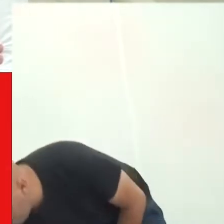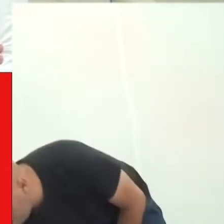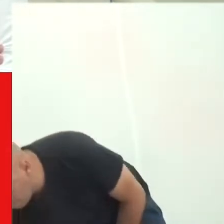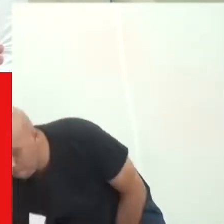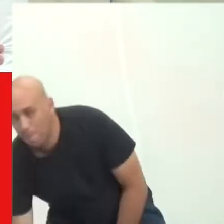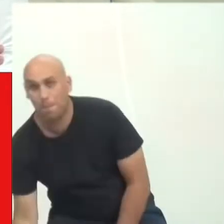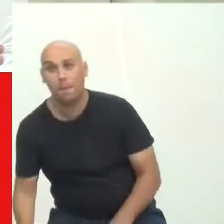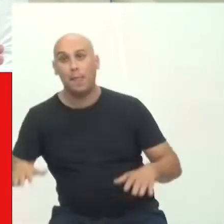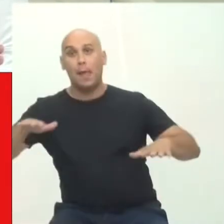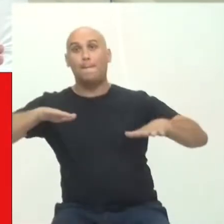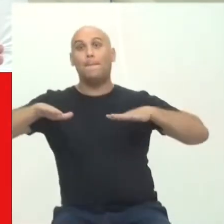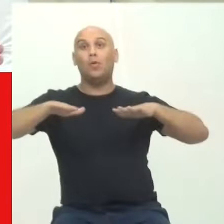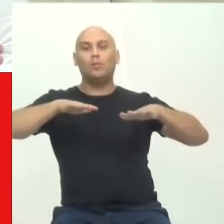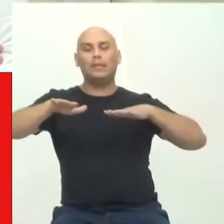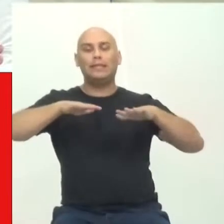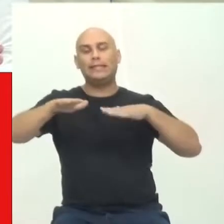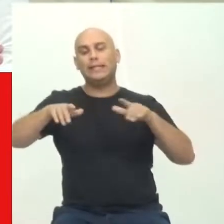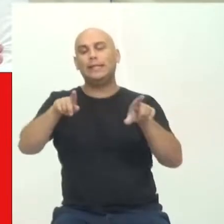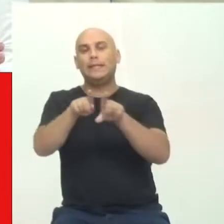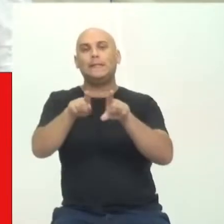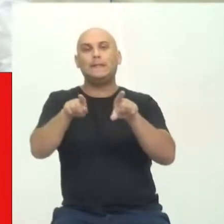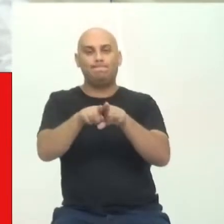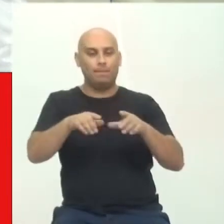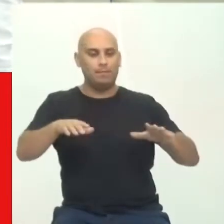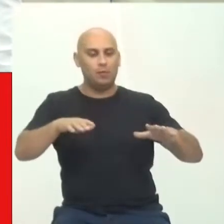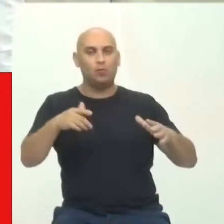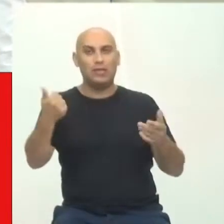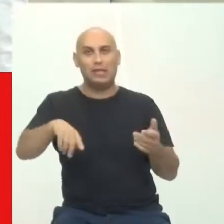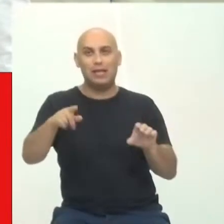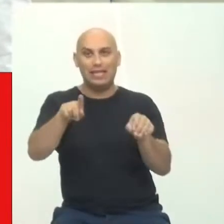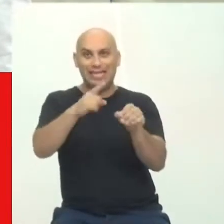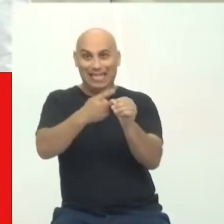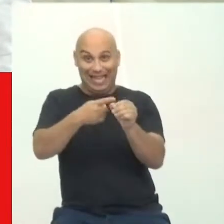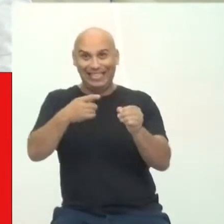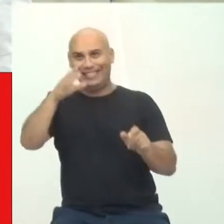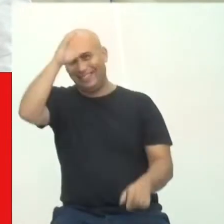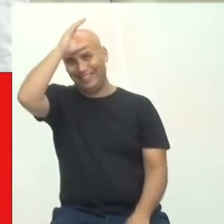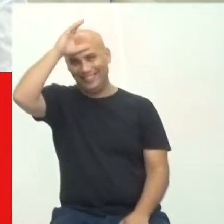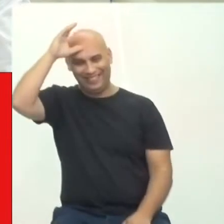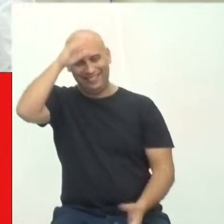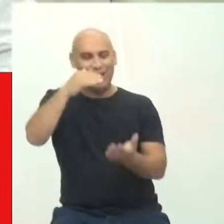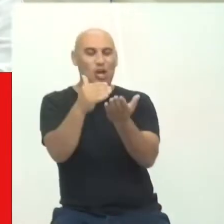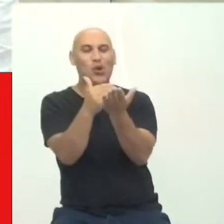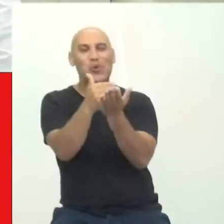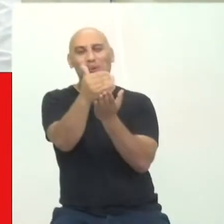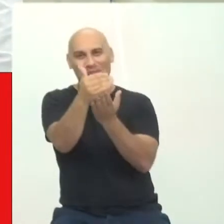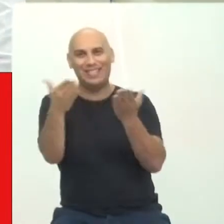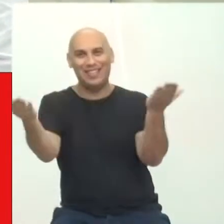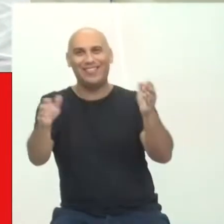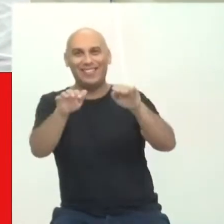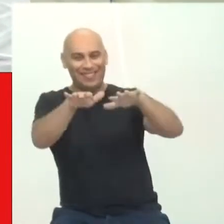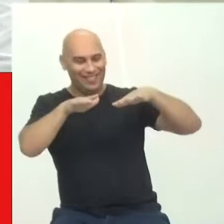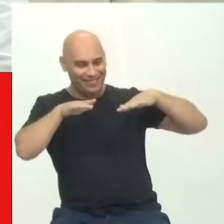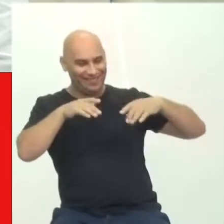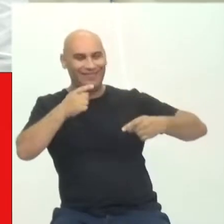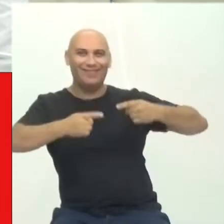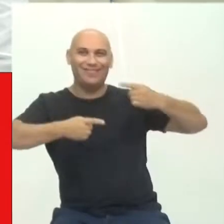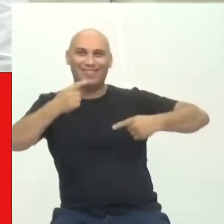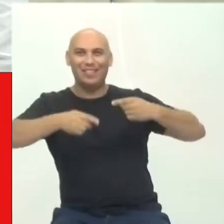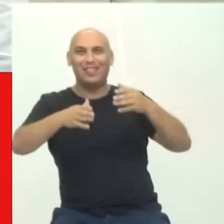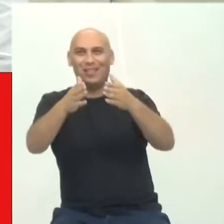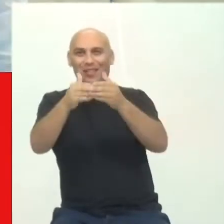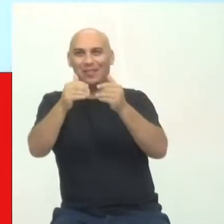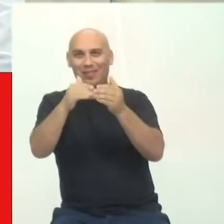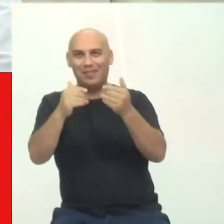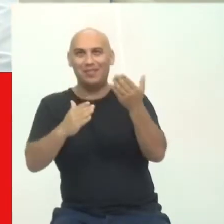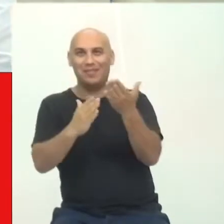de ciclovia no município de Criciúma, e já iniciamos a nossa sessão, pedindo para que todos aprovem